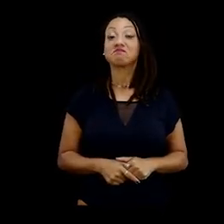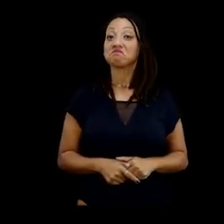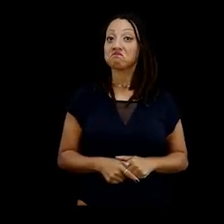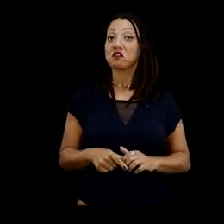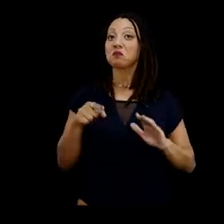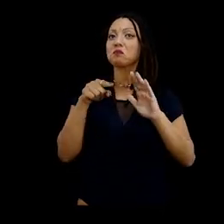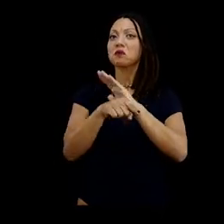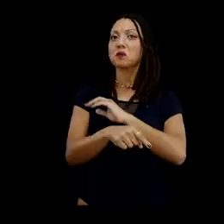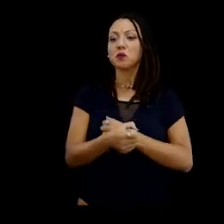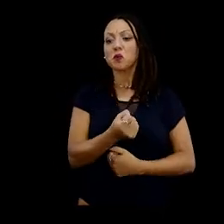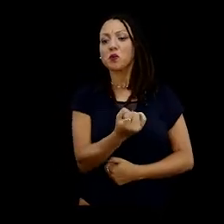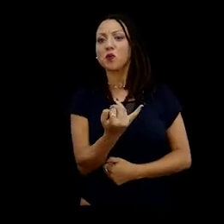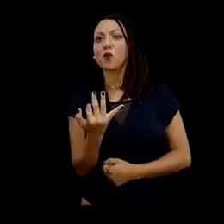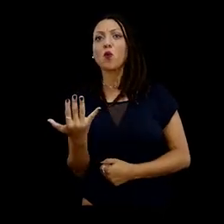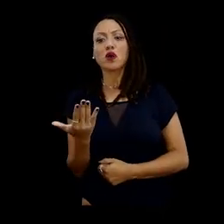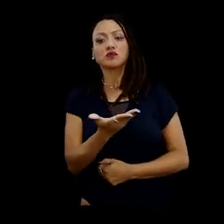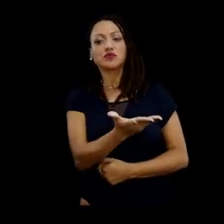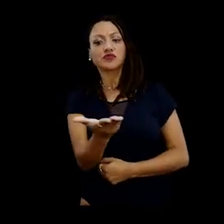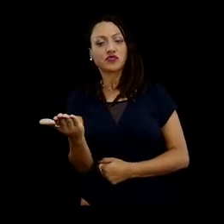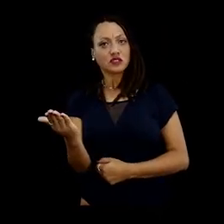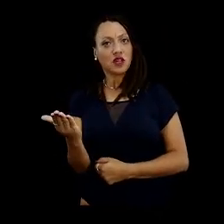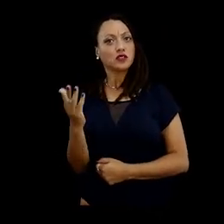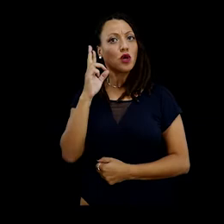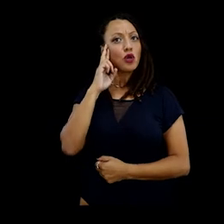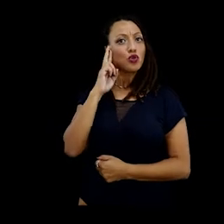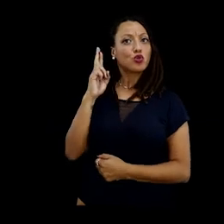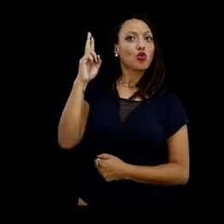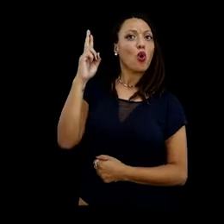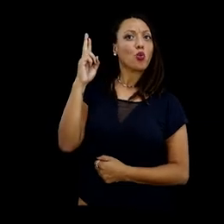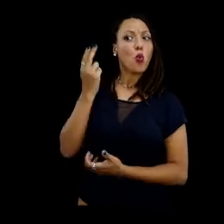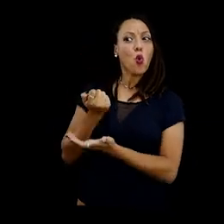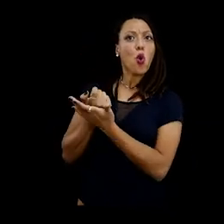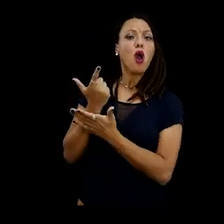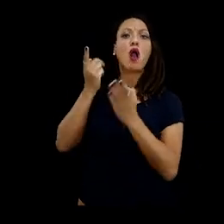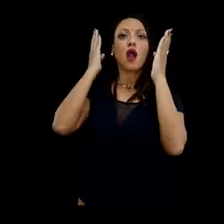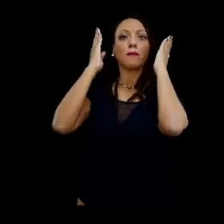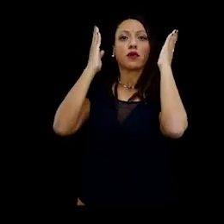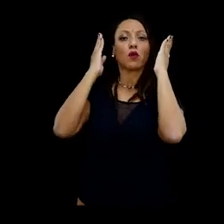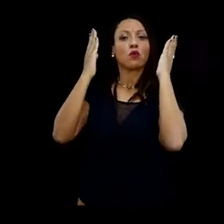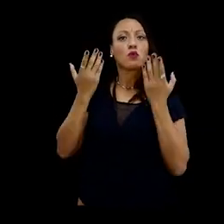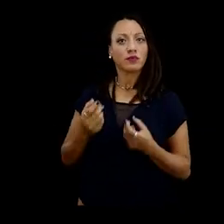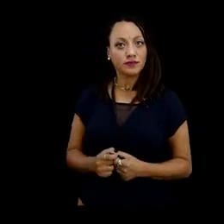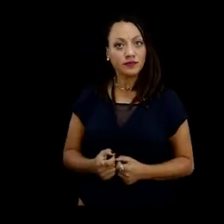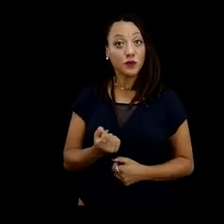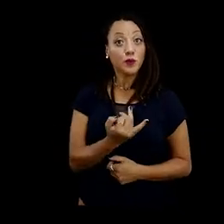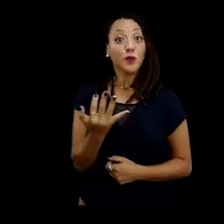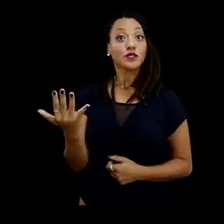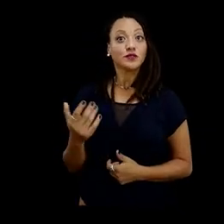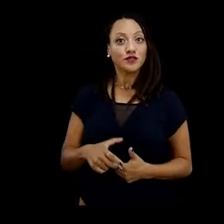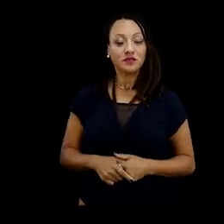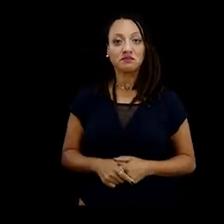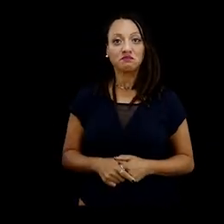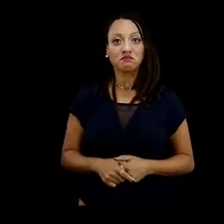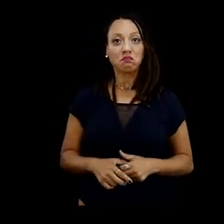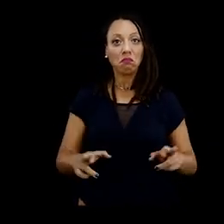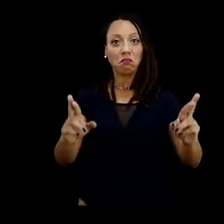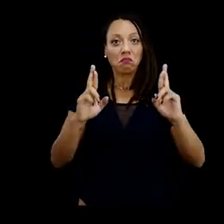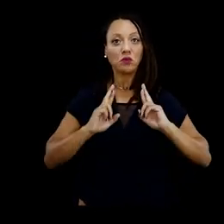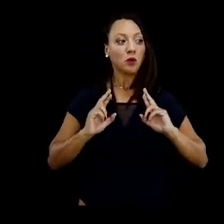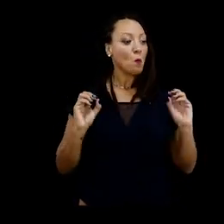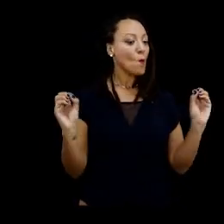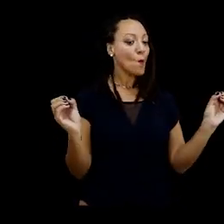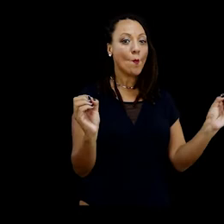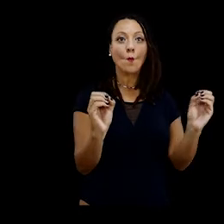E quantos de vocês têm esses caminhões? E eles diziam: nenhum de